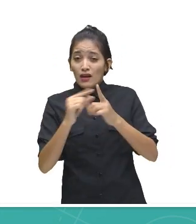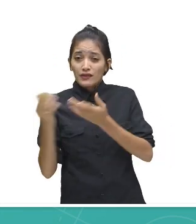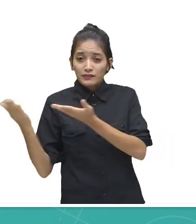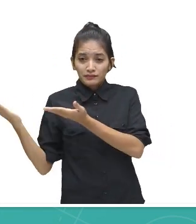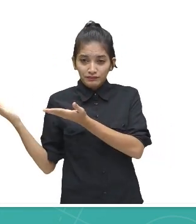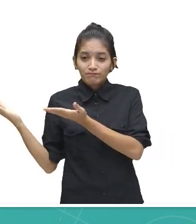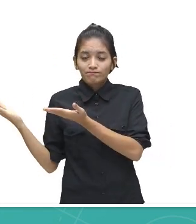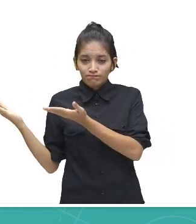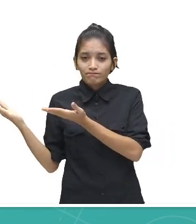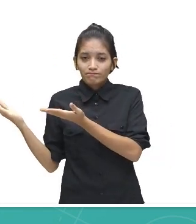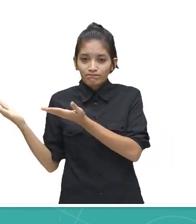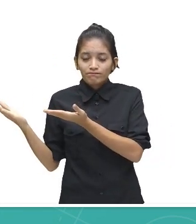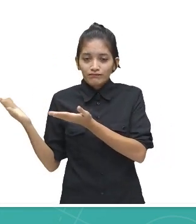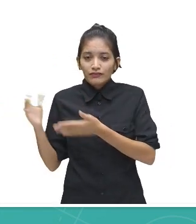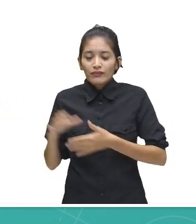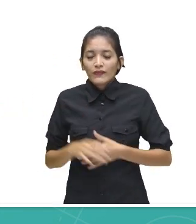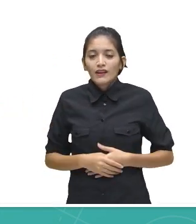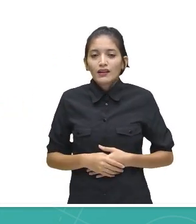é